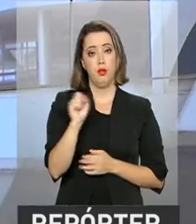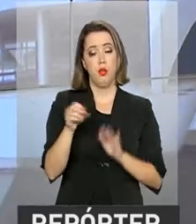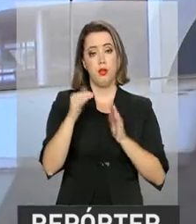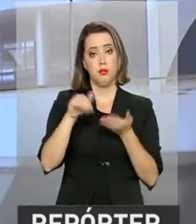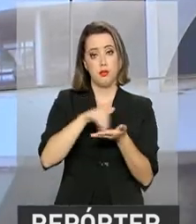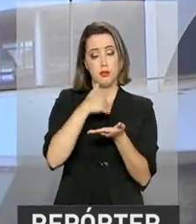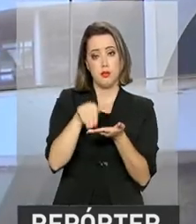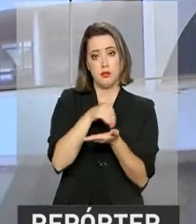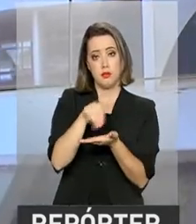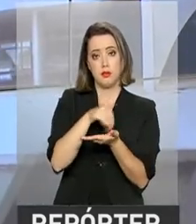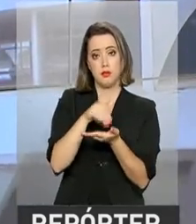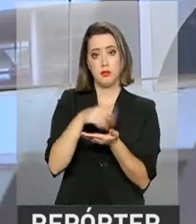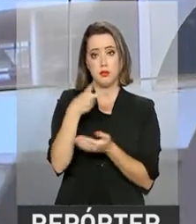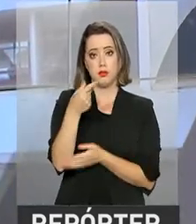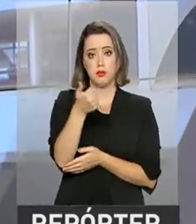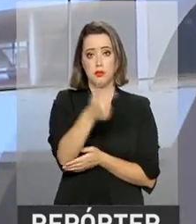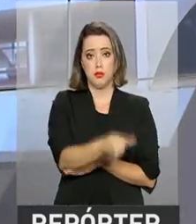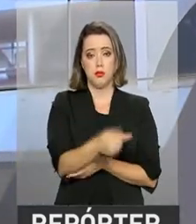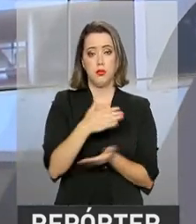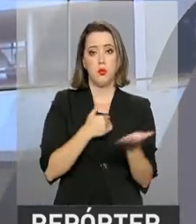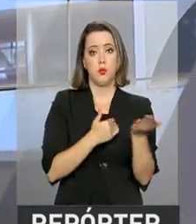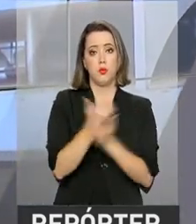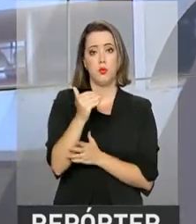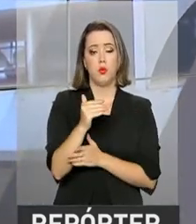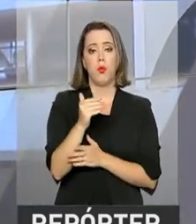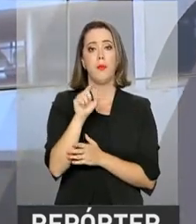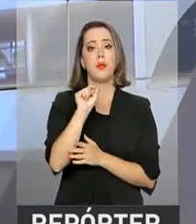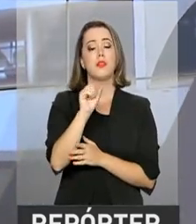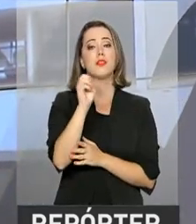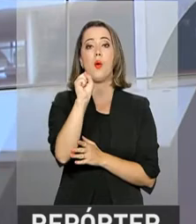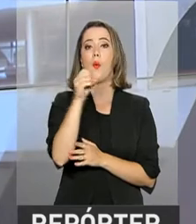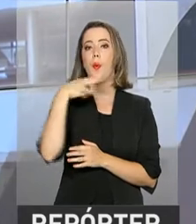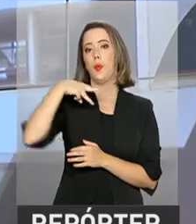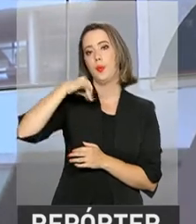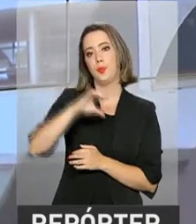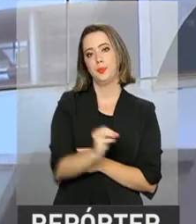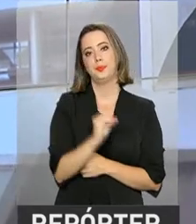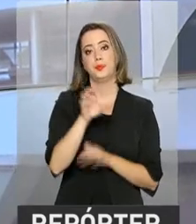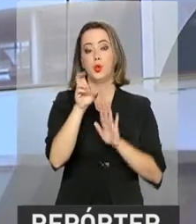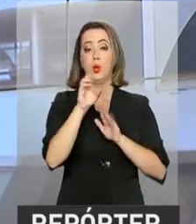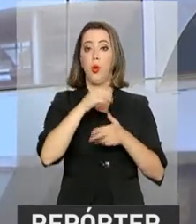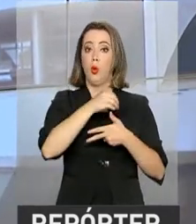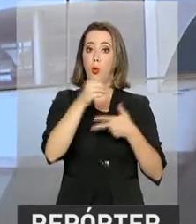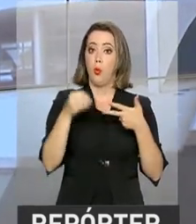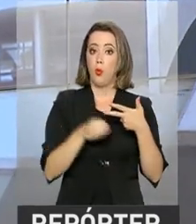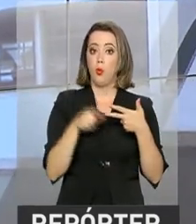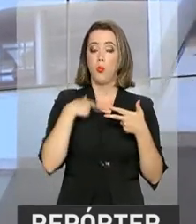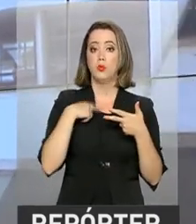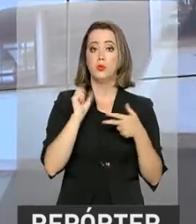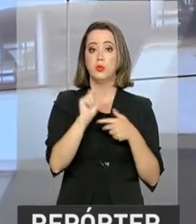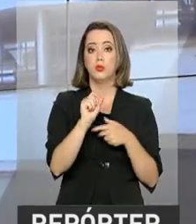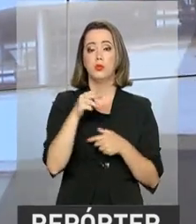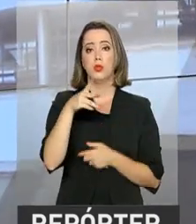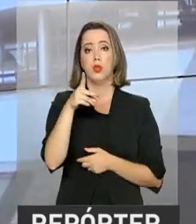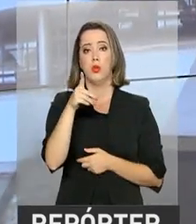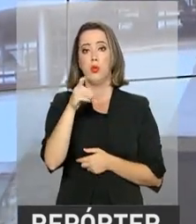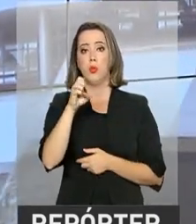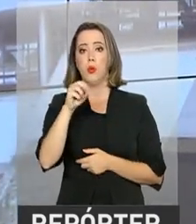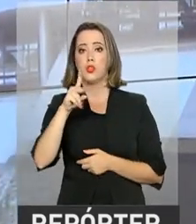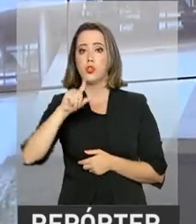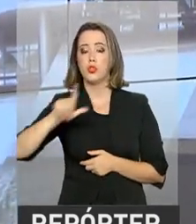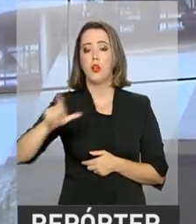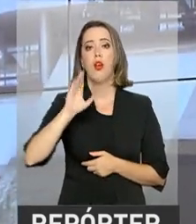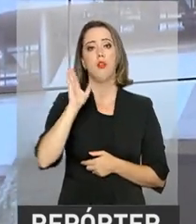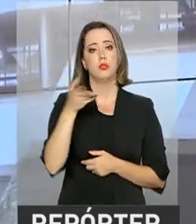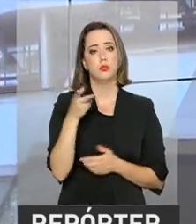Nacional do Ensino Médio de 2017 começam no próximo dia 8 de maio. O edital foi publicado hoje e, entre as novidades, está